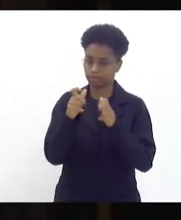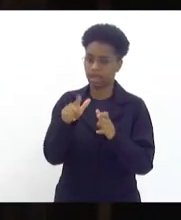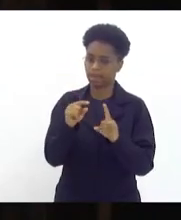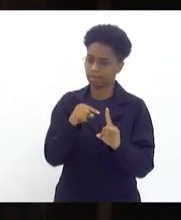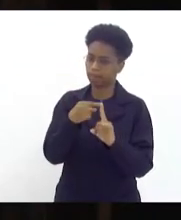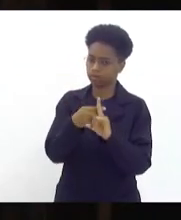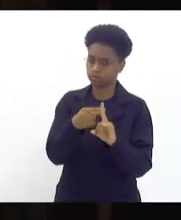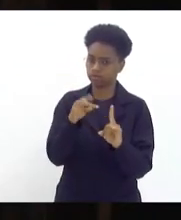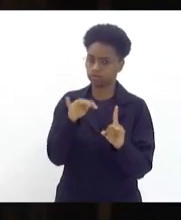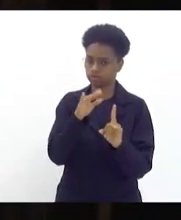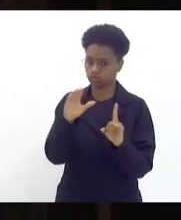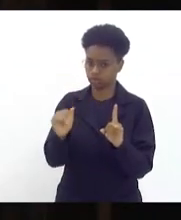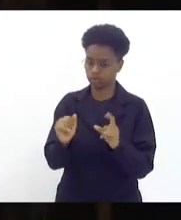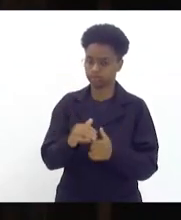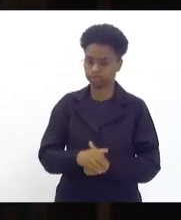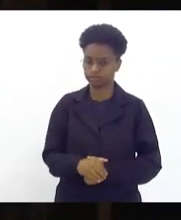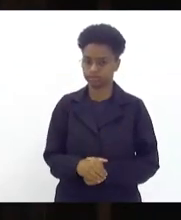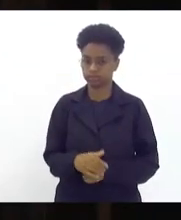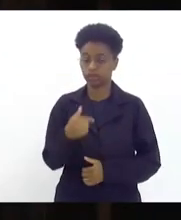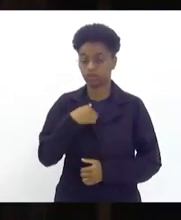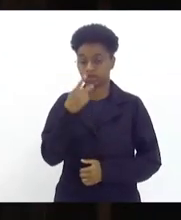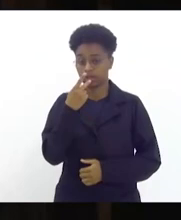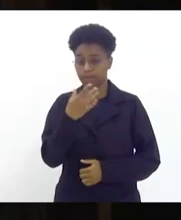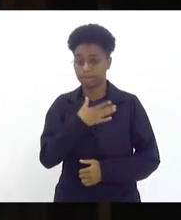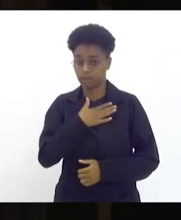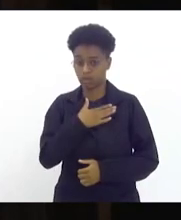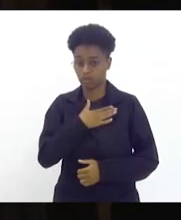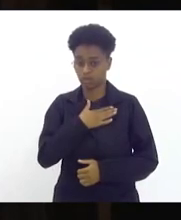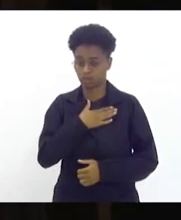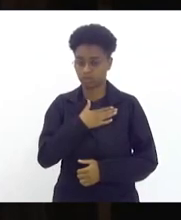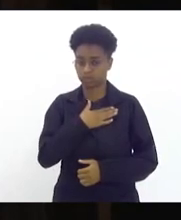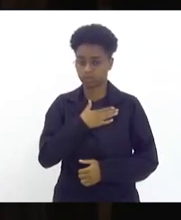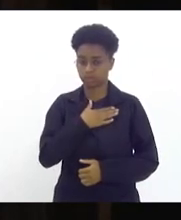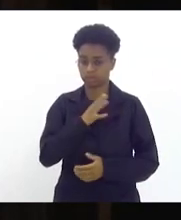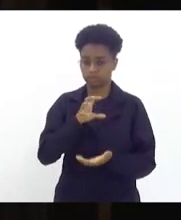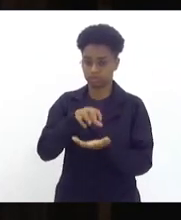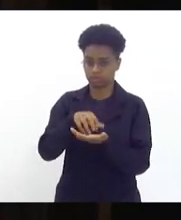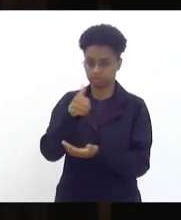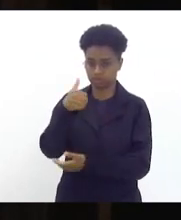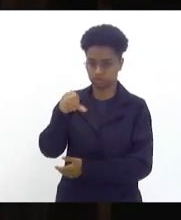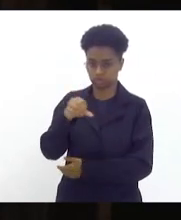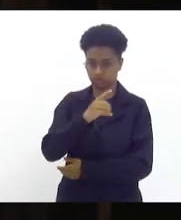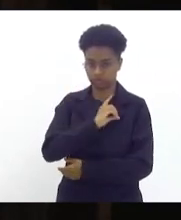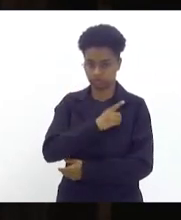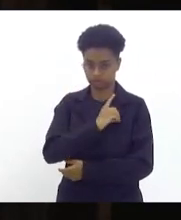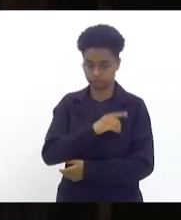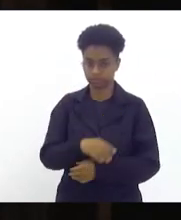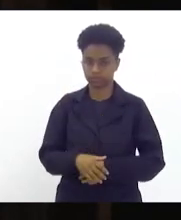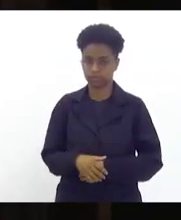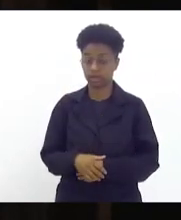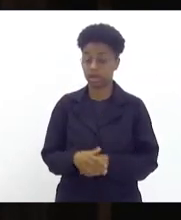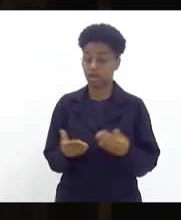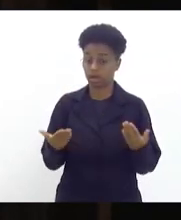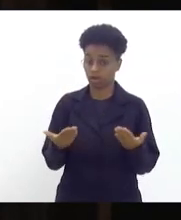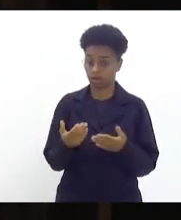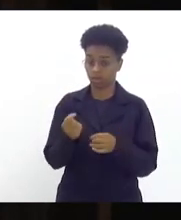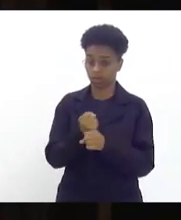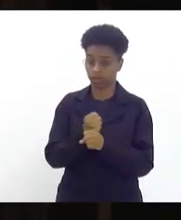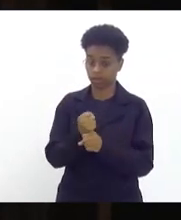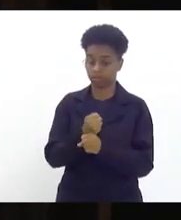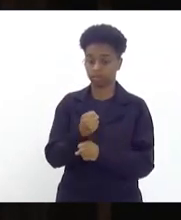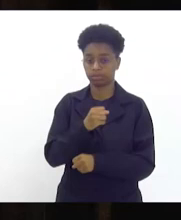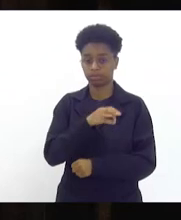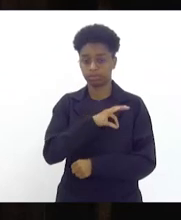positivos mesmo e você está apenas o meu dá 19 DP esse ano a polícia civil já já algum tempo